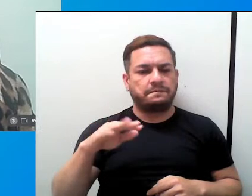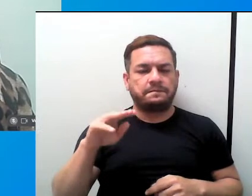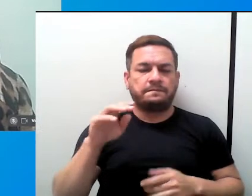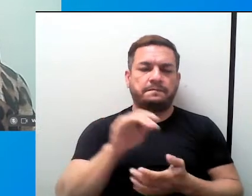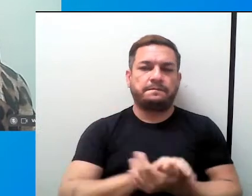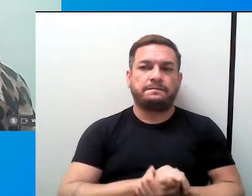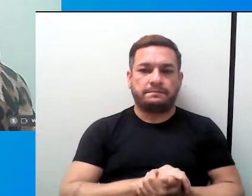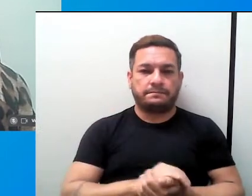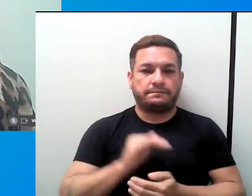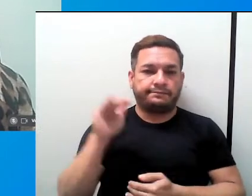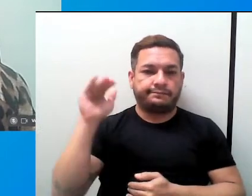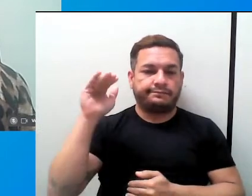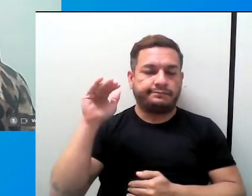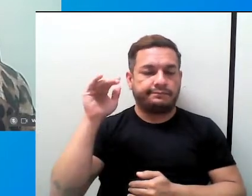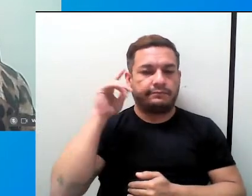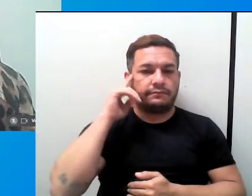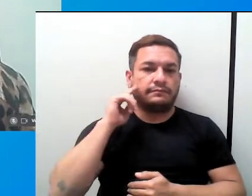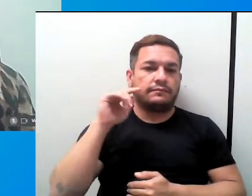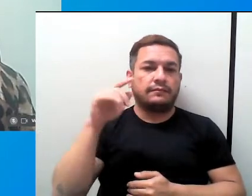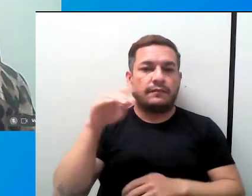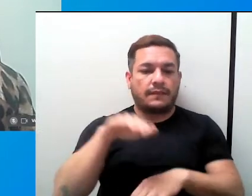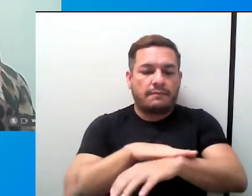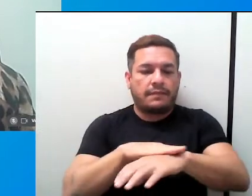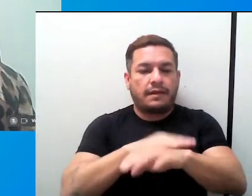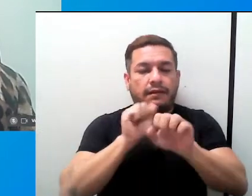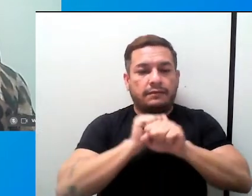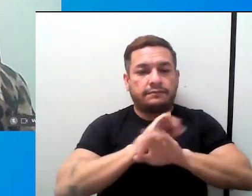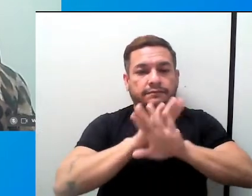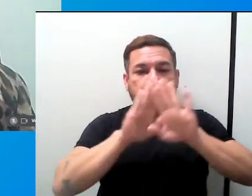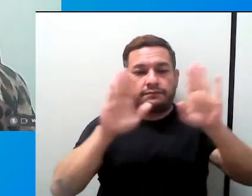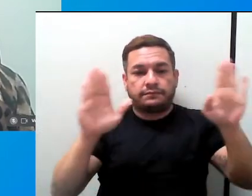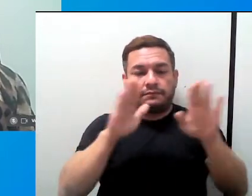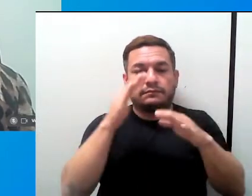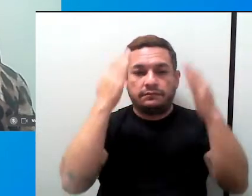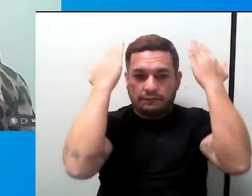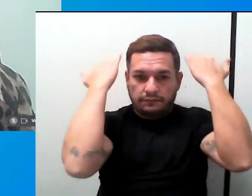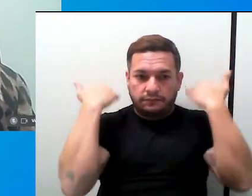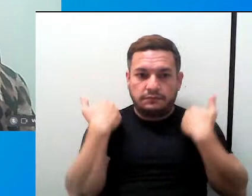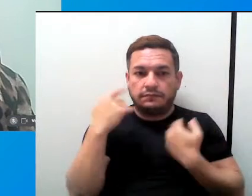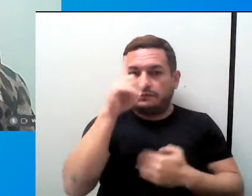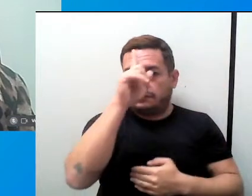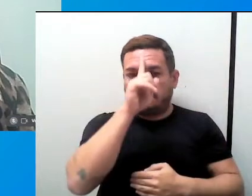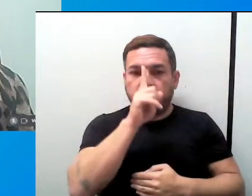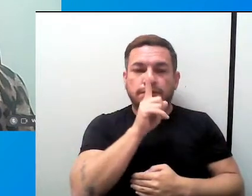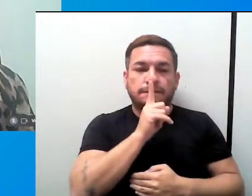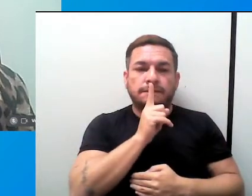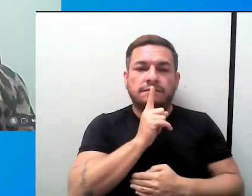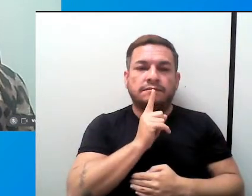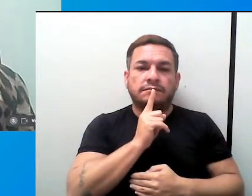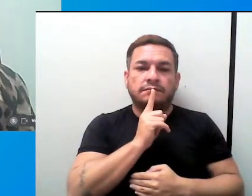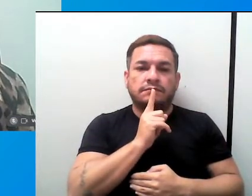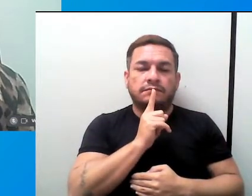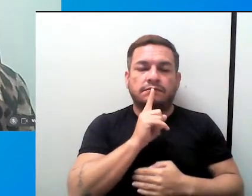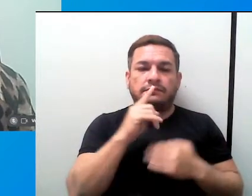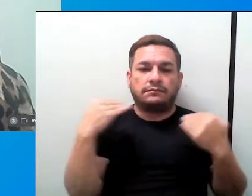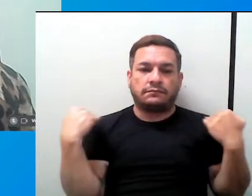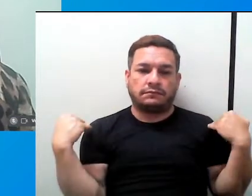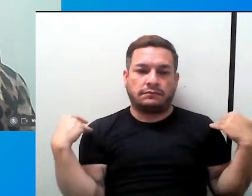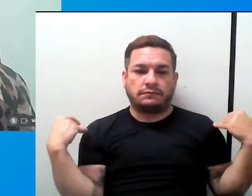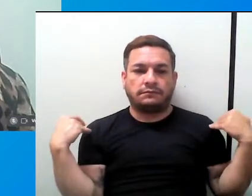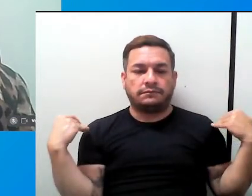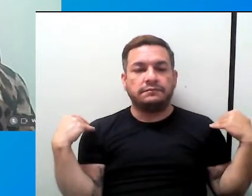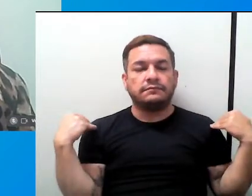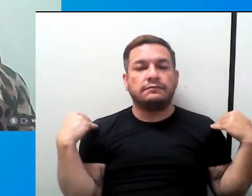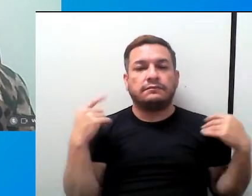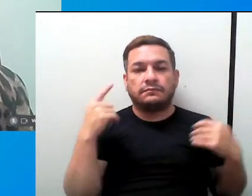mediana, pele clara, cabelo loiro, um pouco abaixo dos ombros,